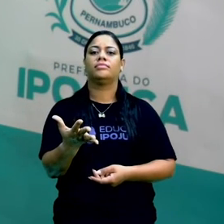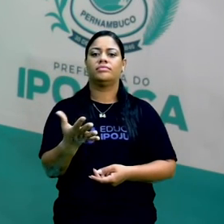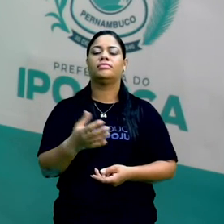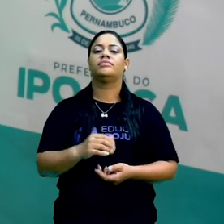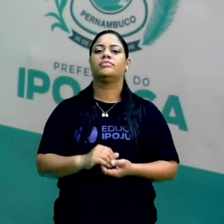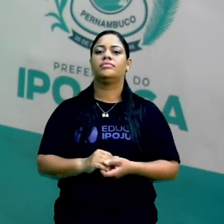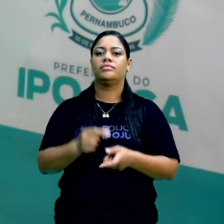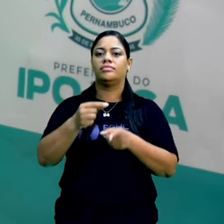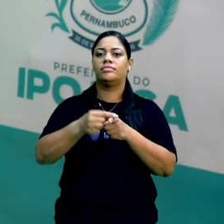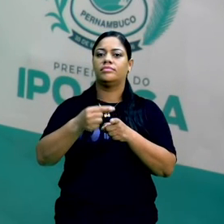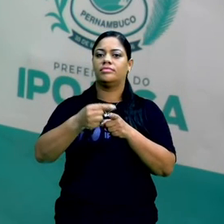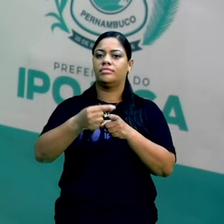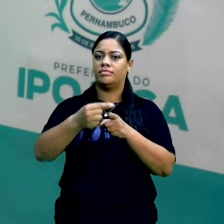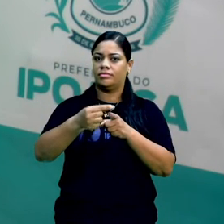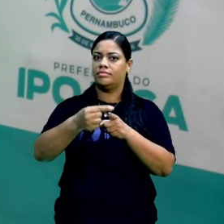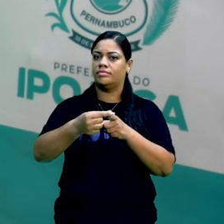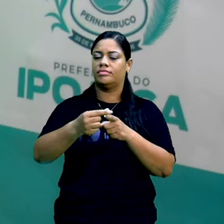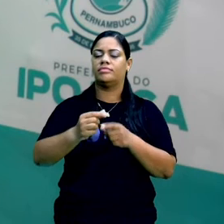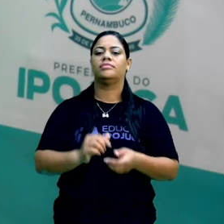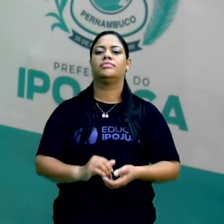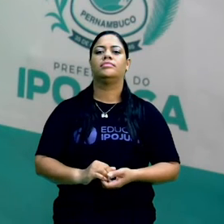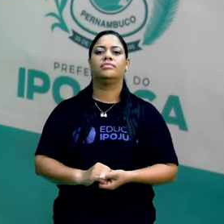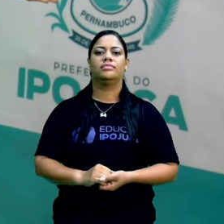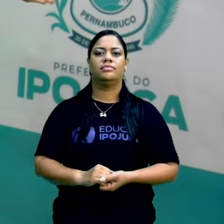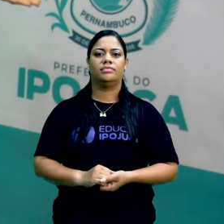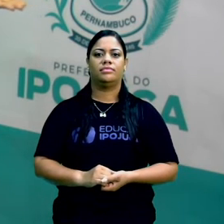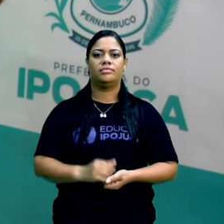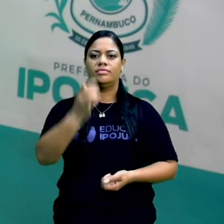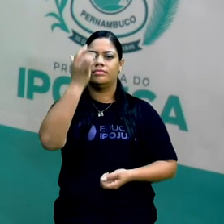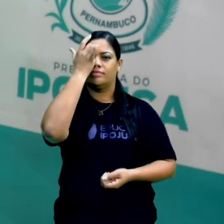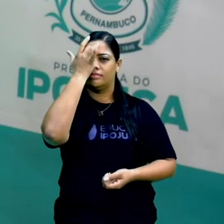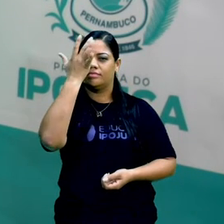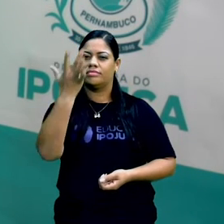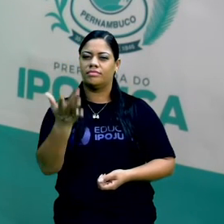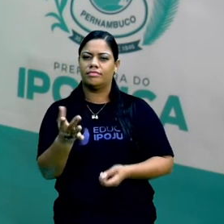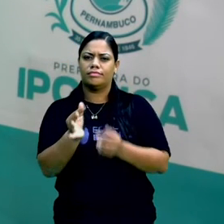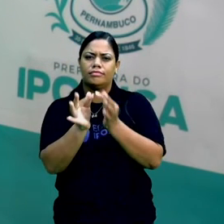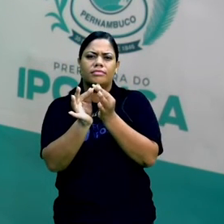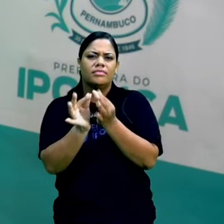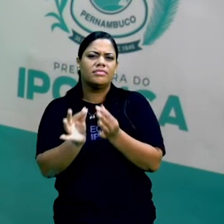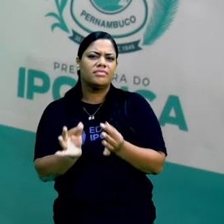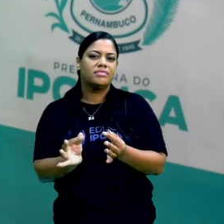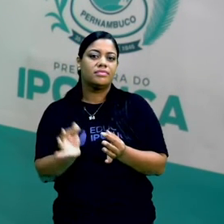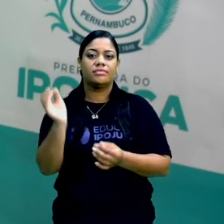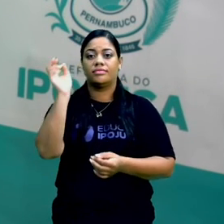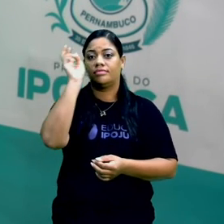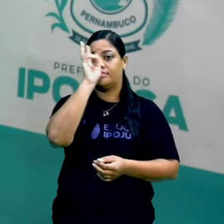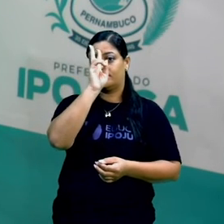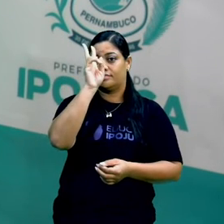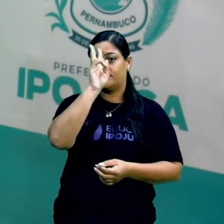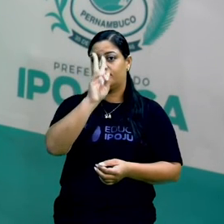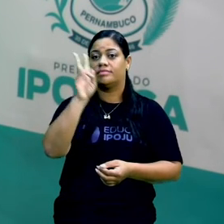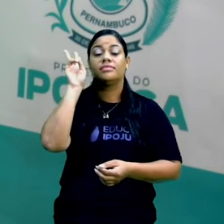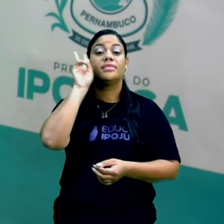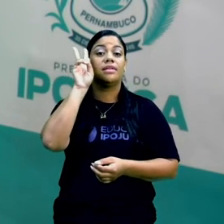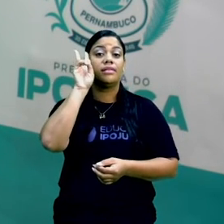quantidade de sílaba que a palavra tem. Olha como é simples. E lembrando